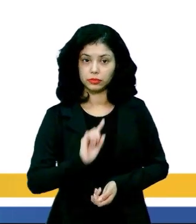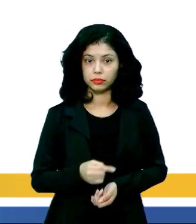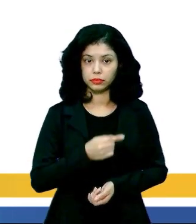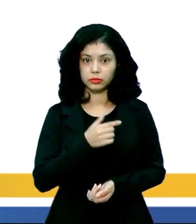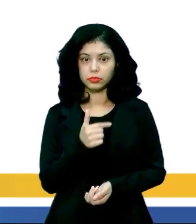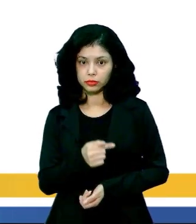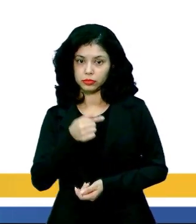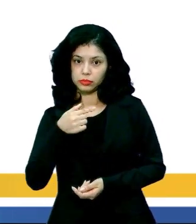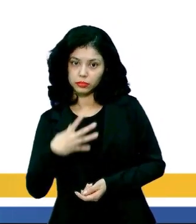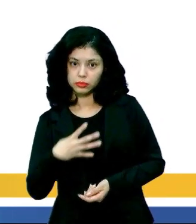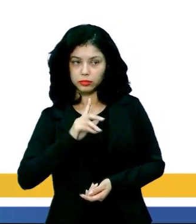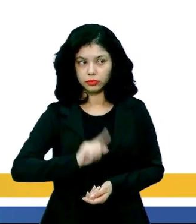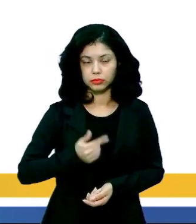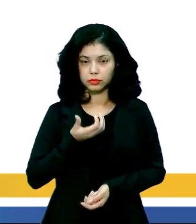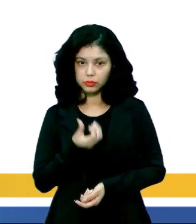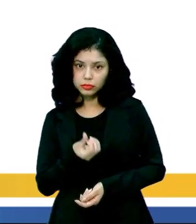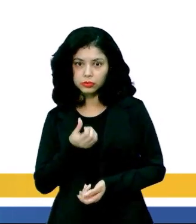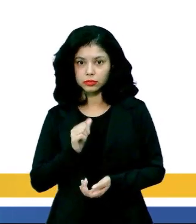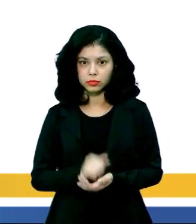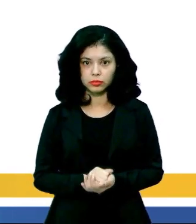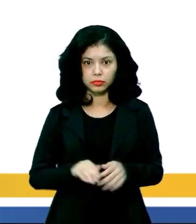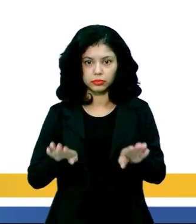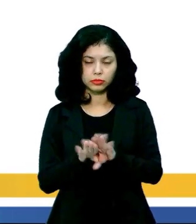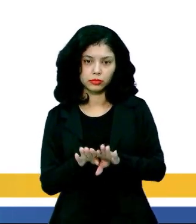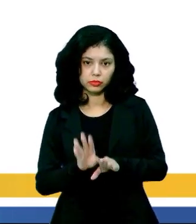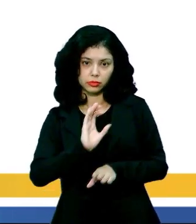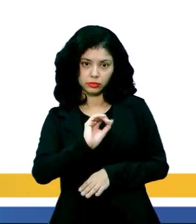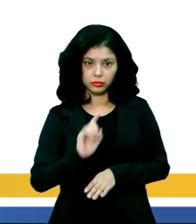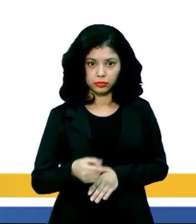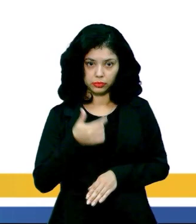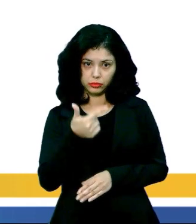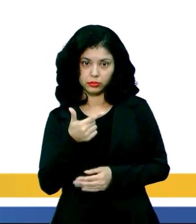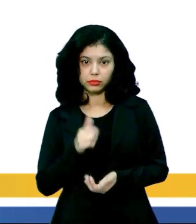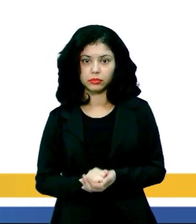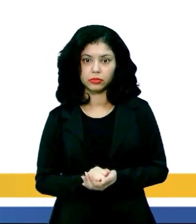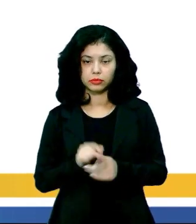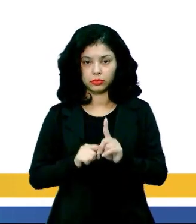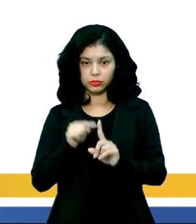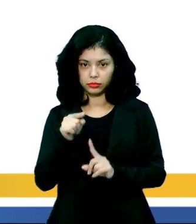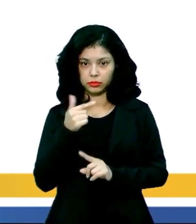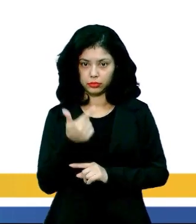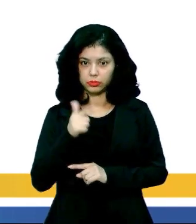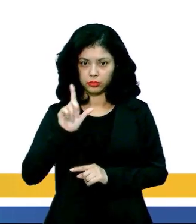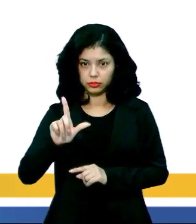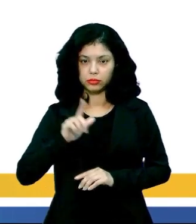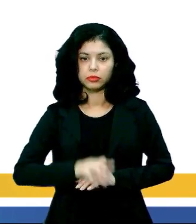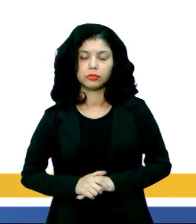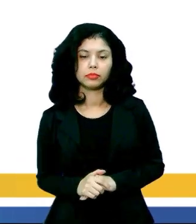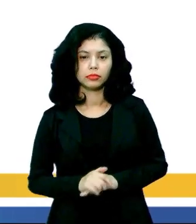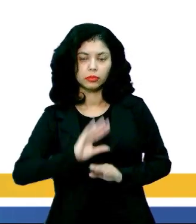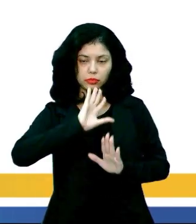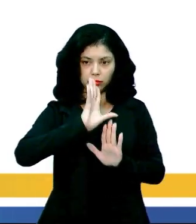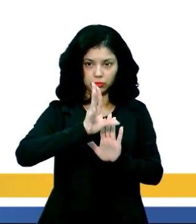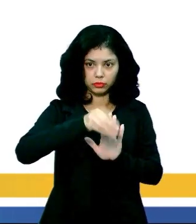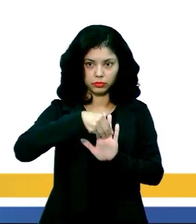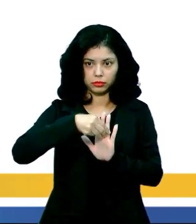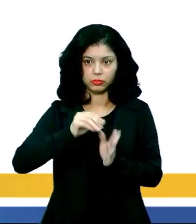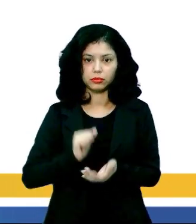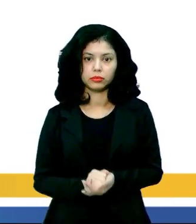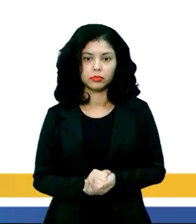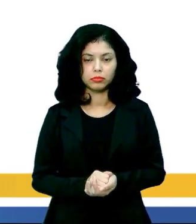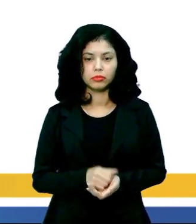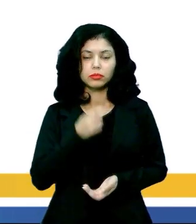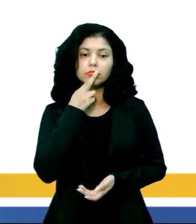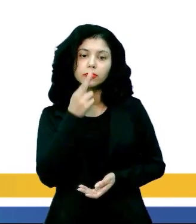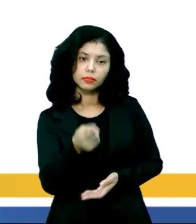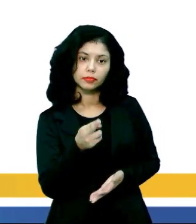molecular 74,6, a concentração molar é 0,2 e o volume ele é de 2 litros. Aplicando aí a